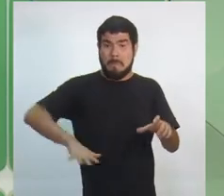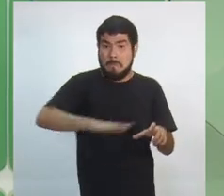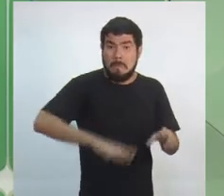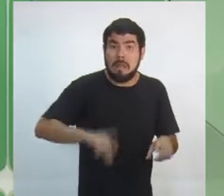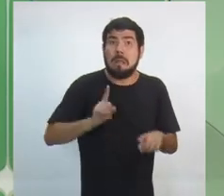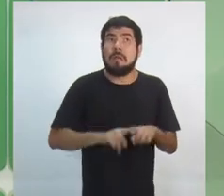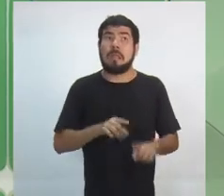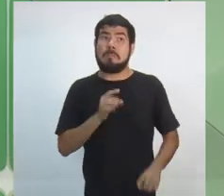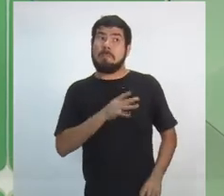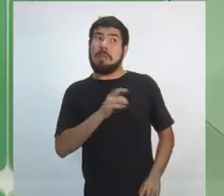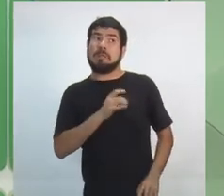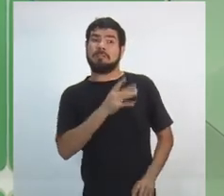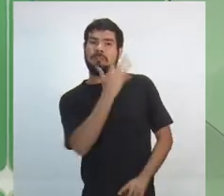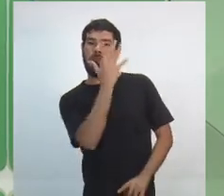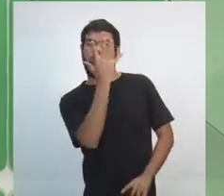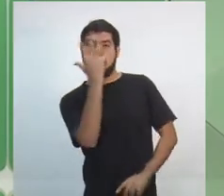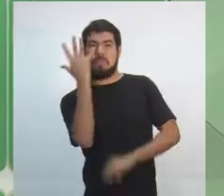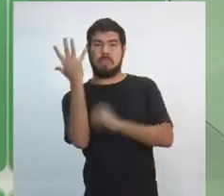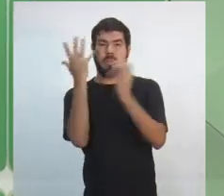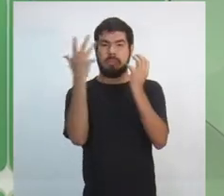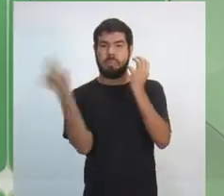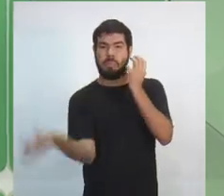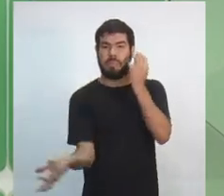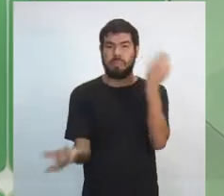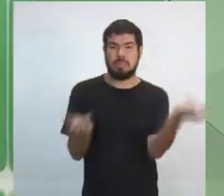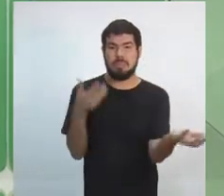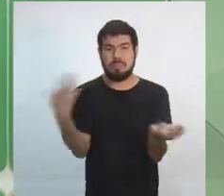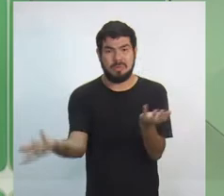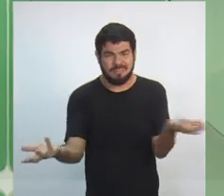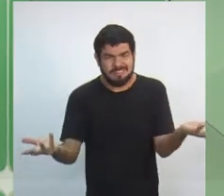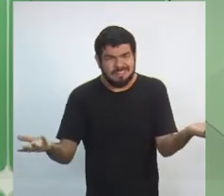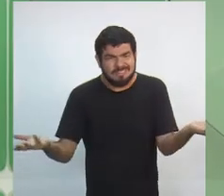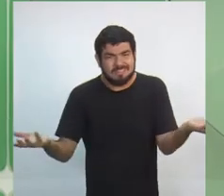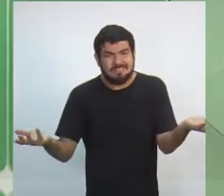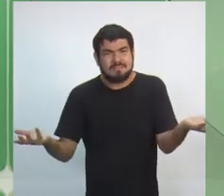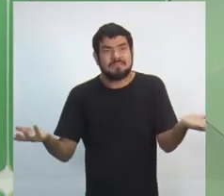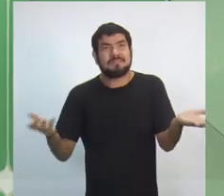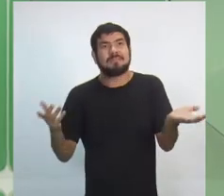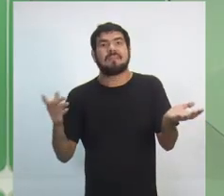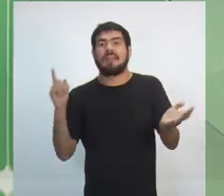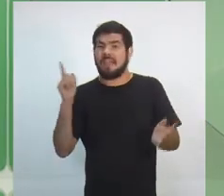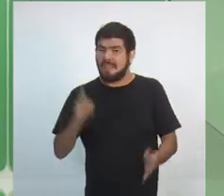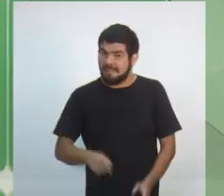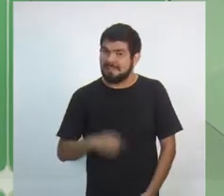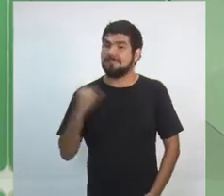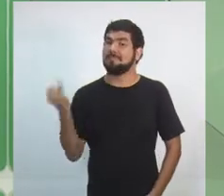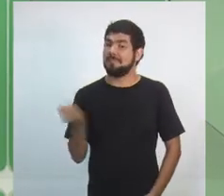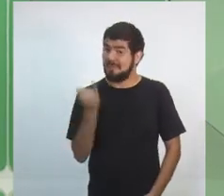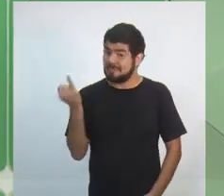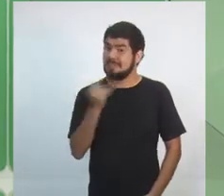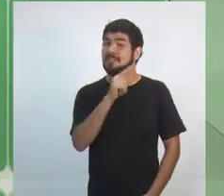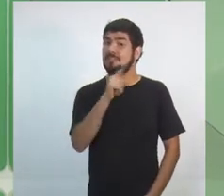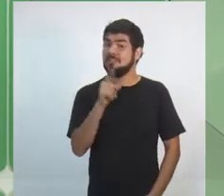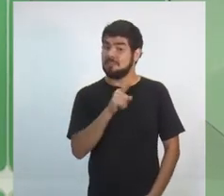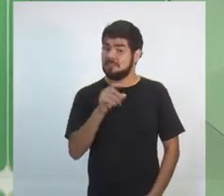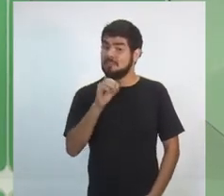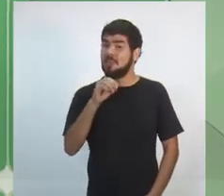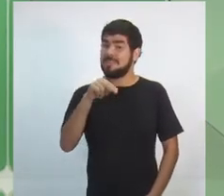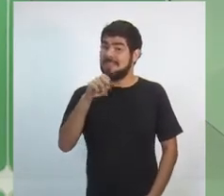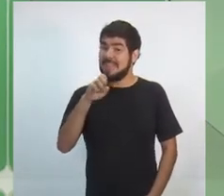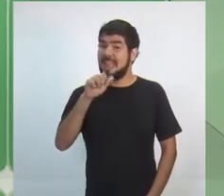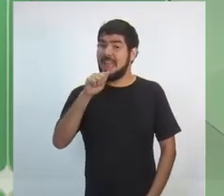E quando a gente fala em zoneamento, que o Davi há pouco falou, é importantíssimo o zoneamento do estado do Amazonas para que a